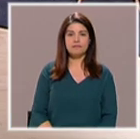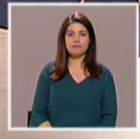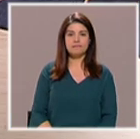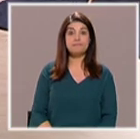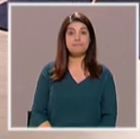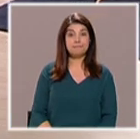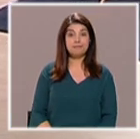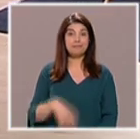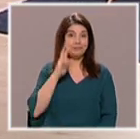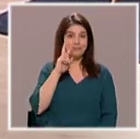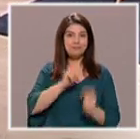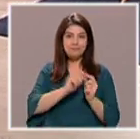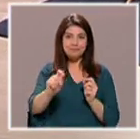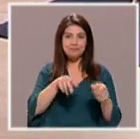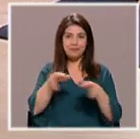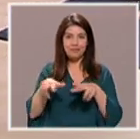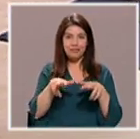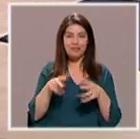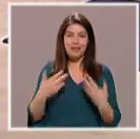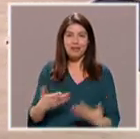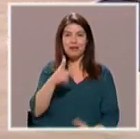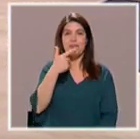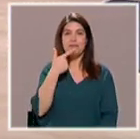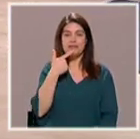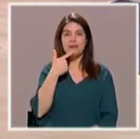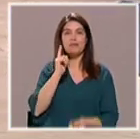Então, através deste vídeo, foi fácil percebermos o que é a